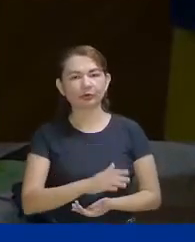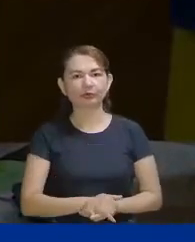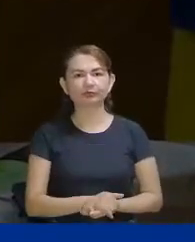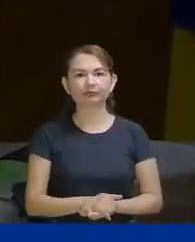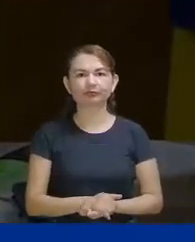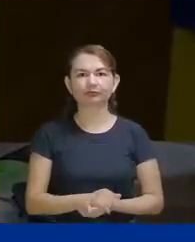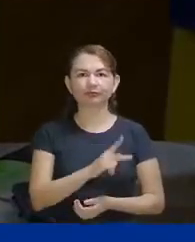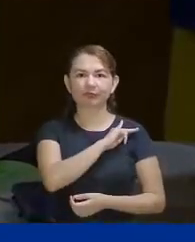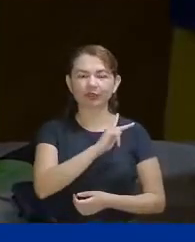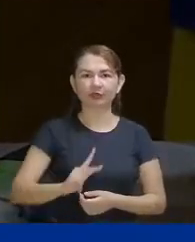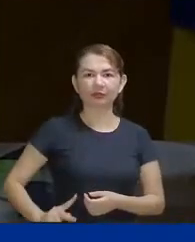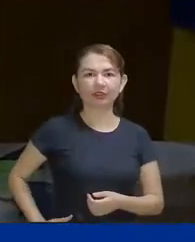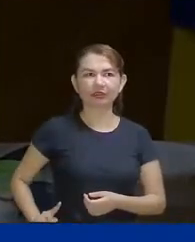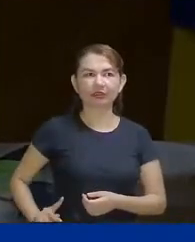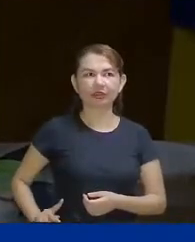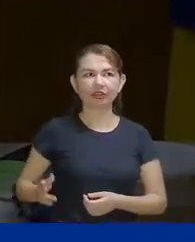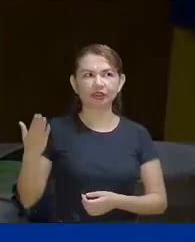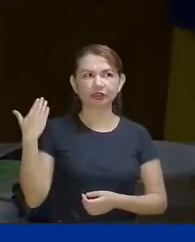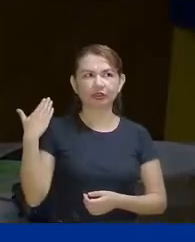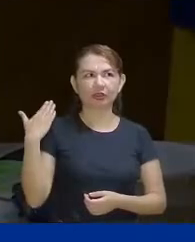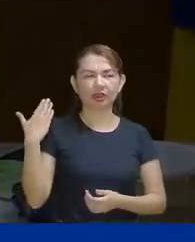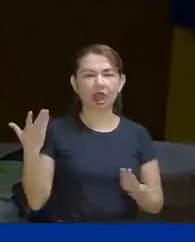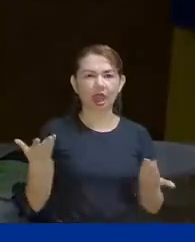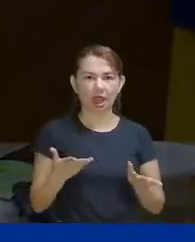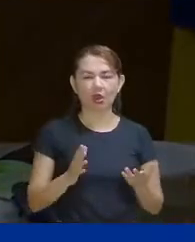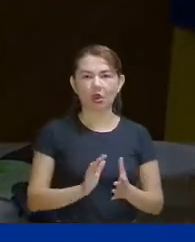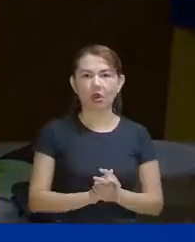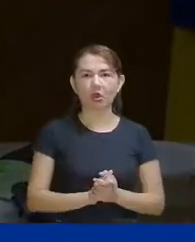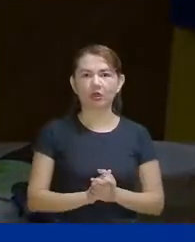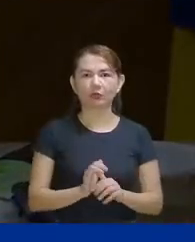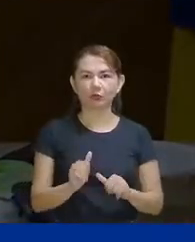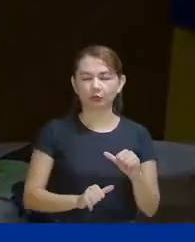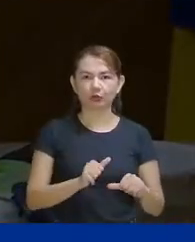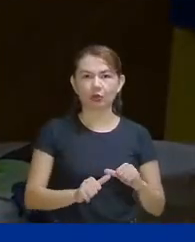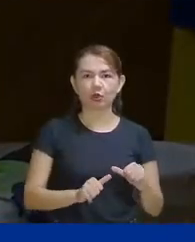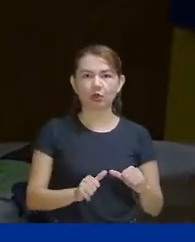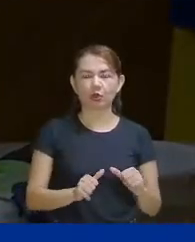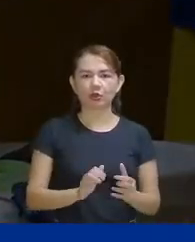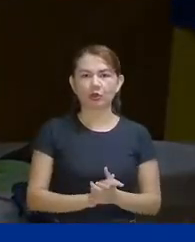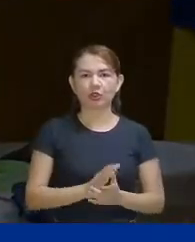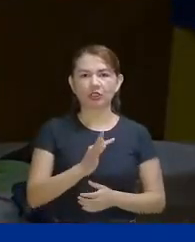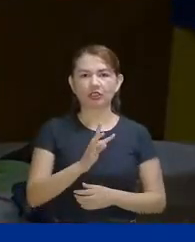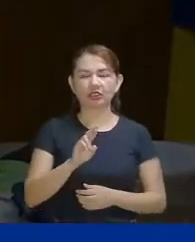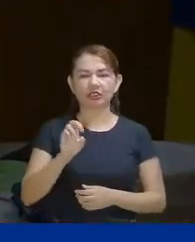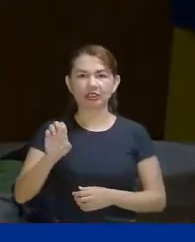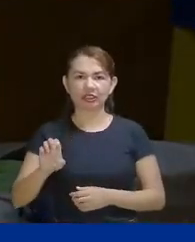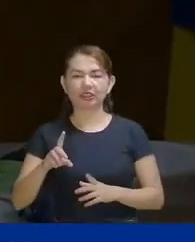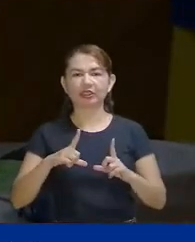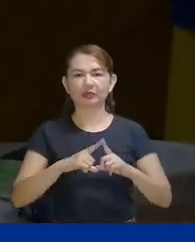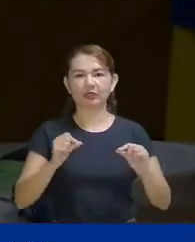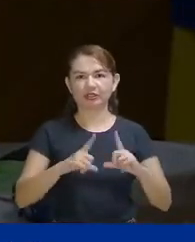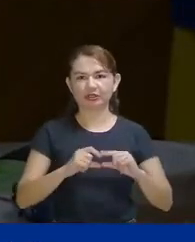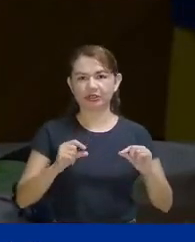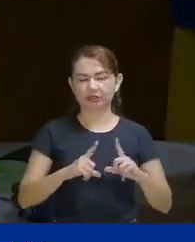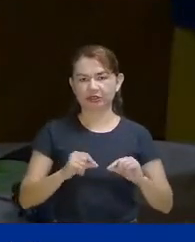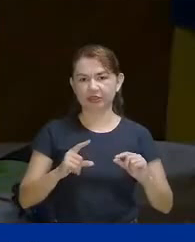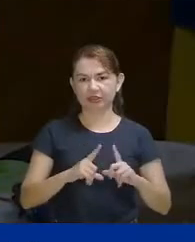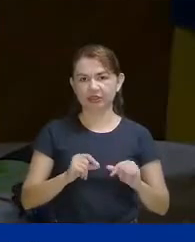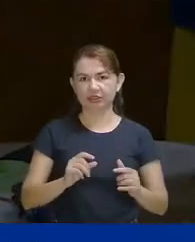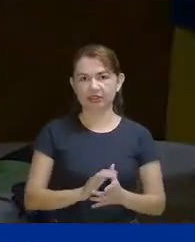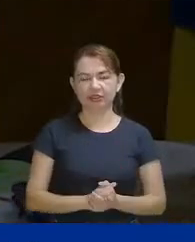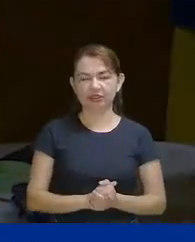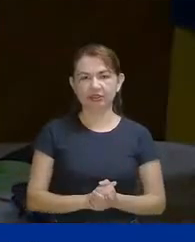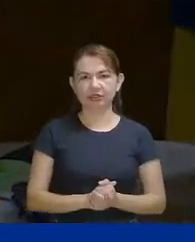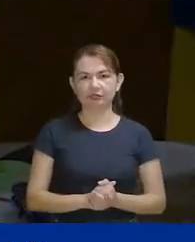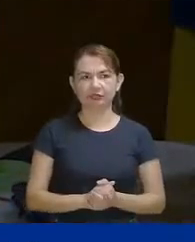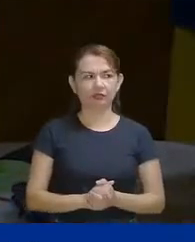é presidente, ele deixou agora também o presidente do TRE do Distrito Federal. Na verdade, o doutor